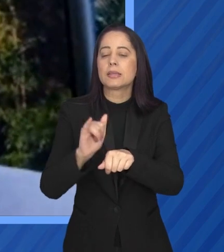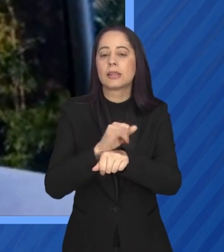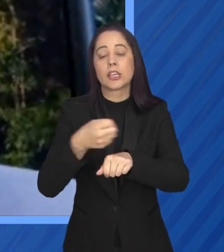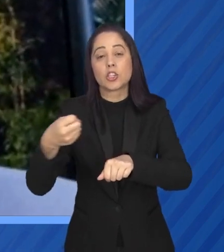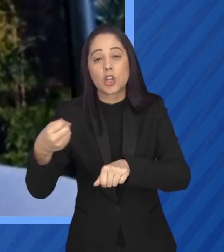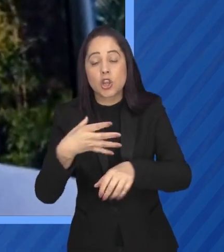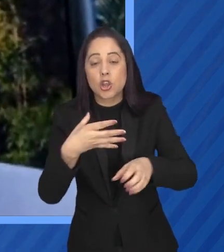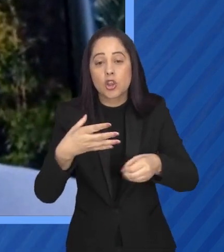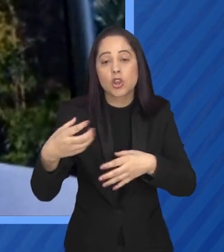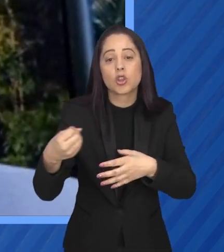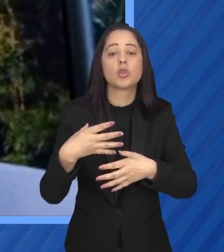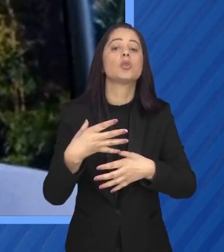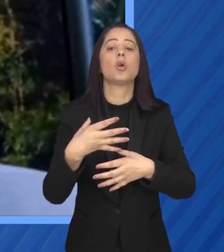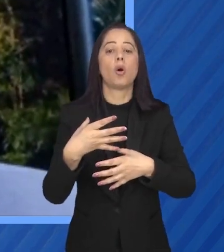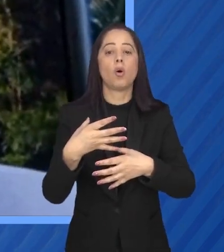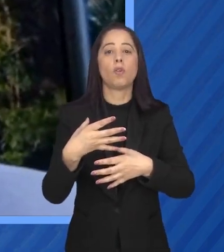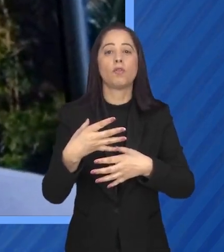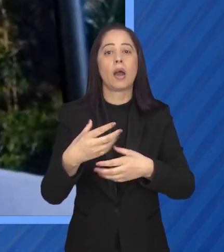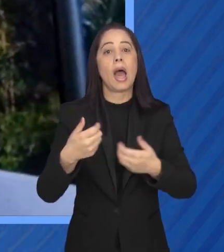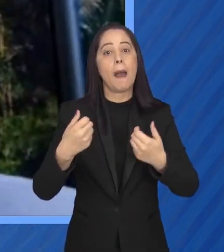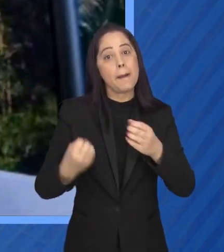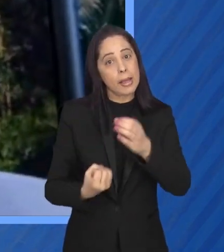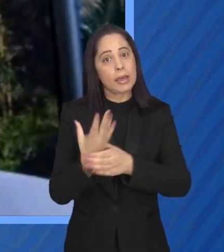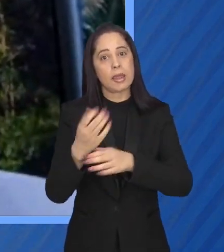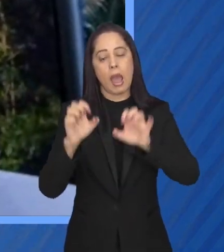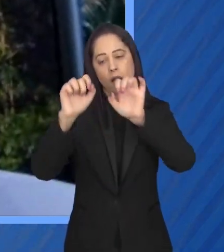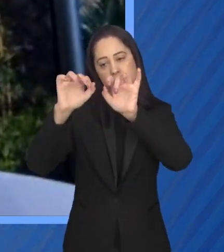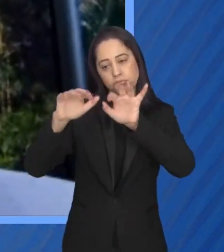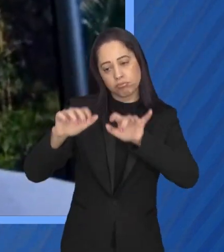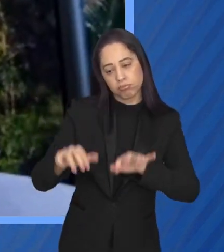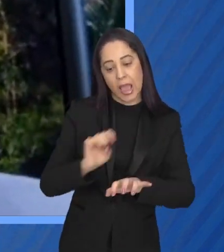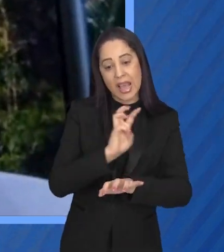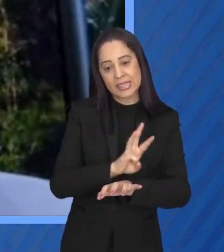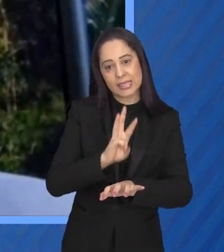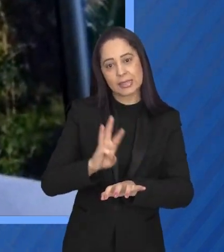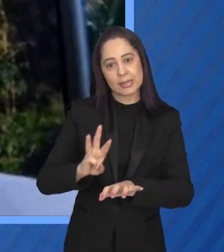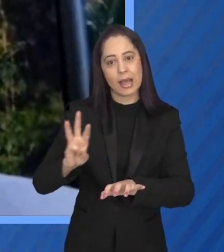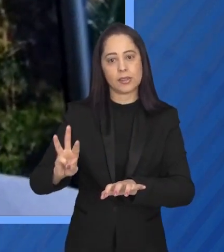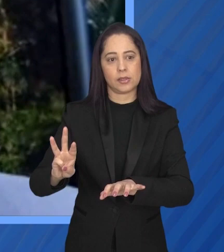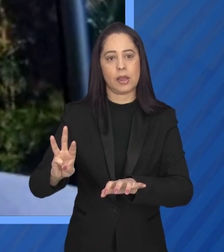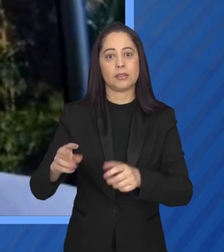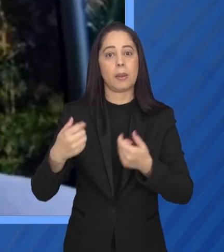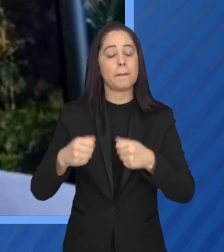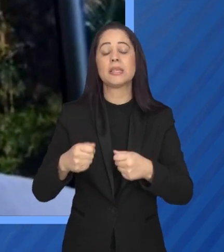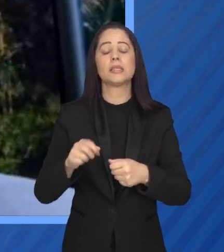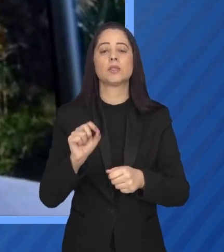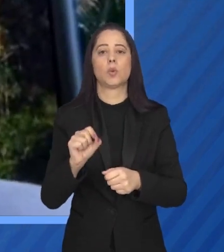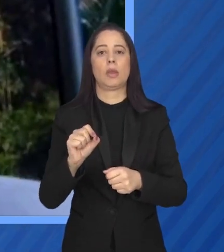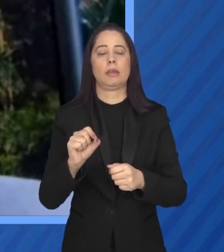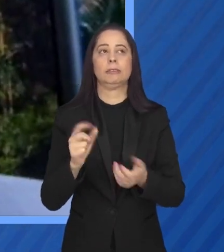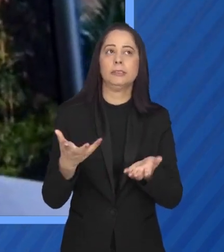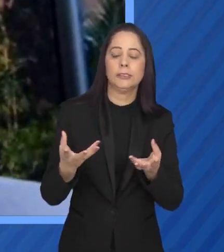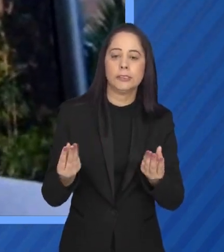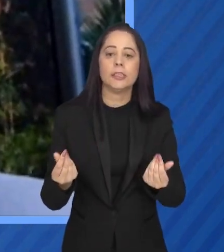instrumento contratual e o portal de transparência. Isso tem que ter uma correlação direta, ou